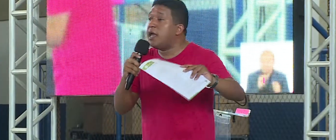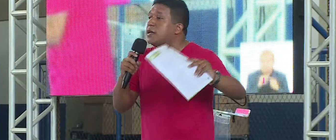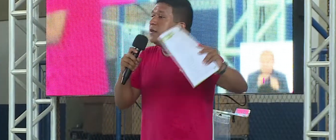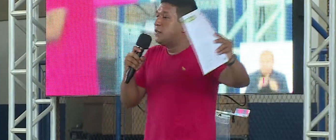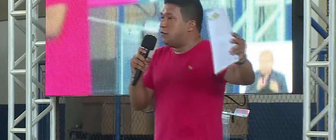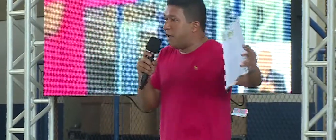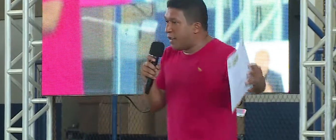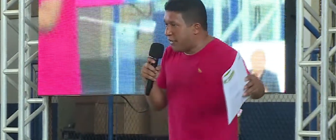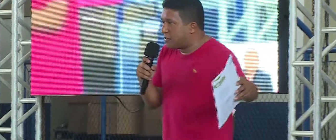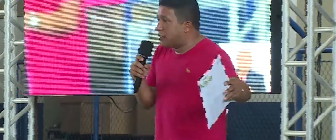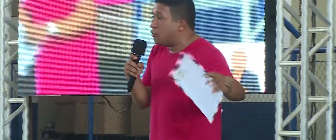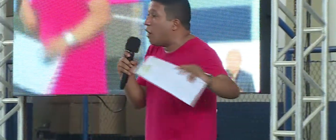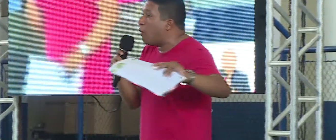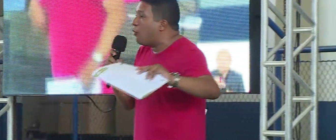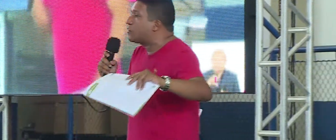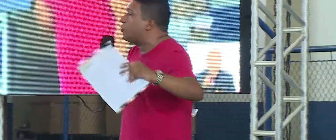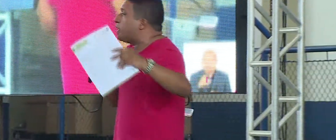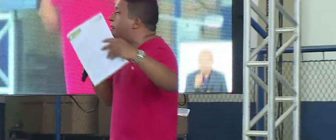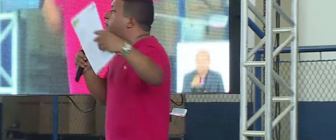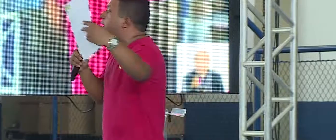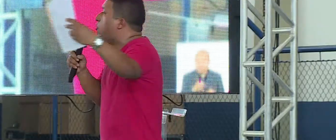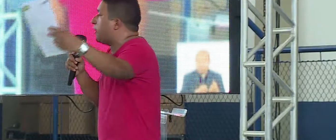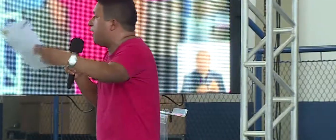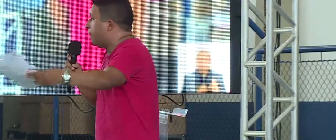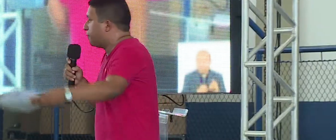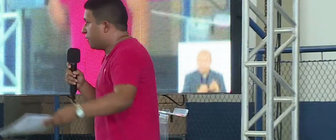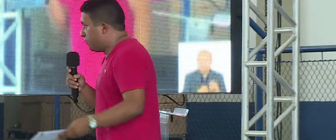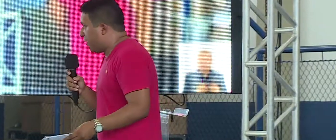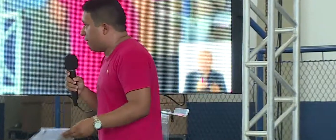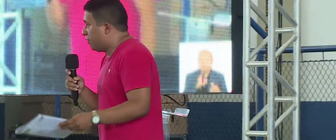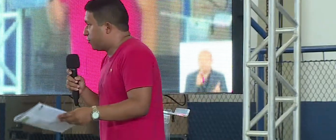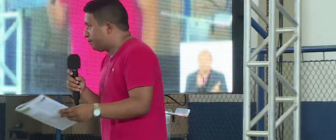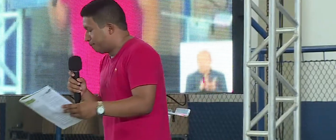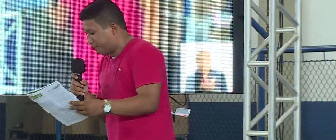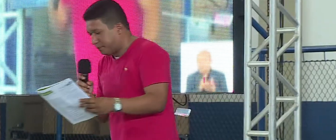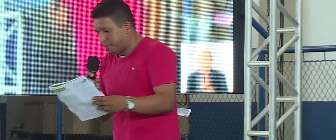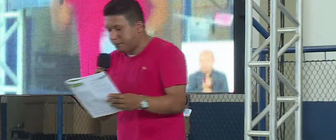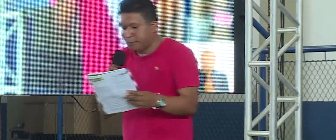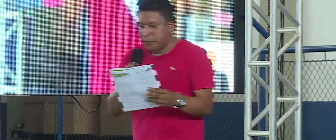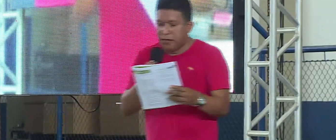o quê? Diferentes. Então a composição também será o quê? Diferente.